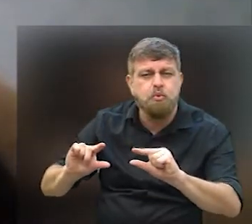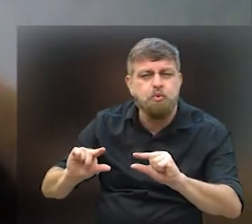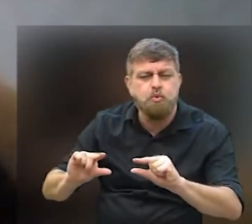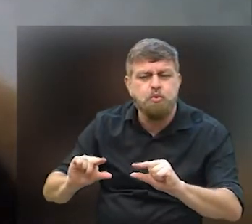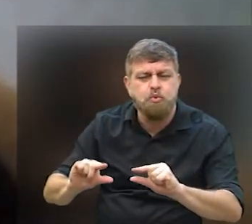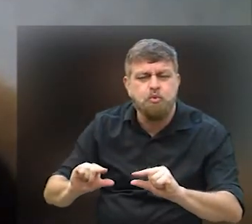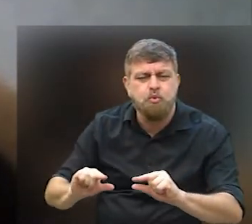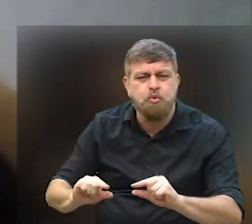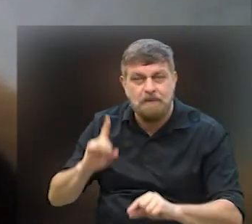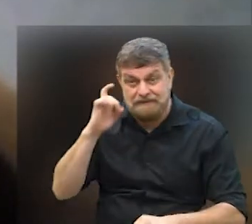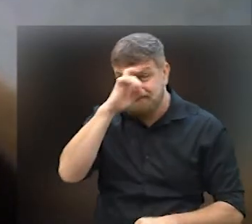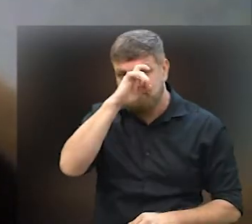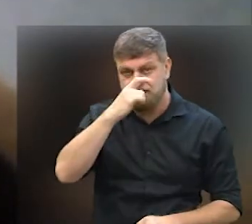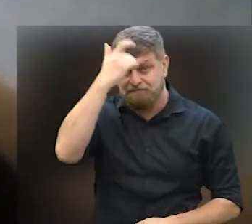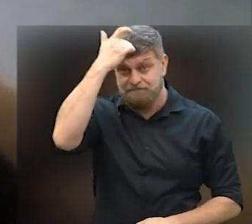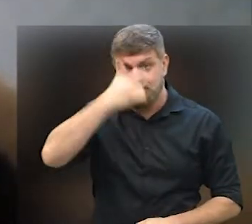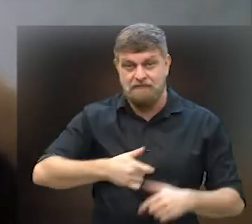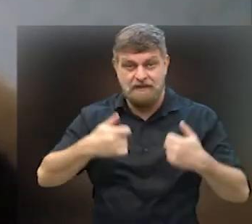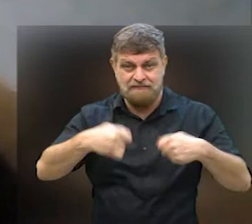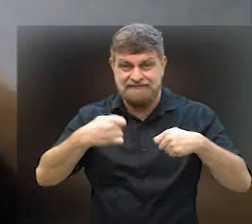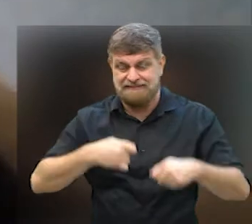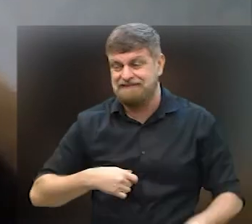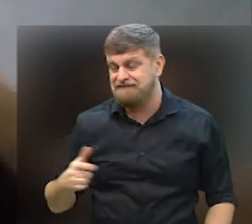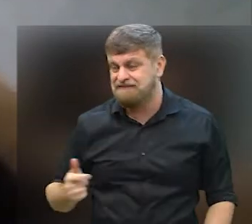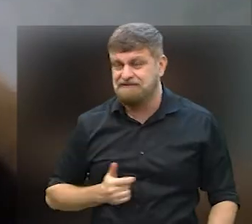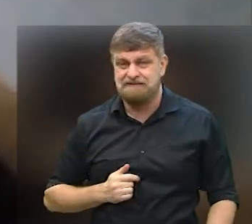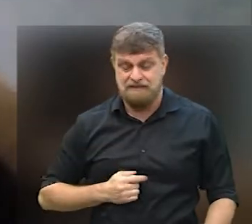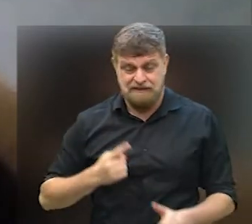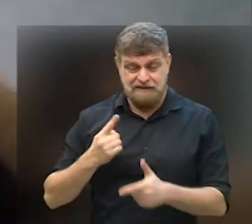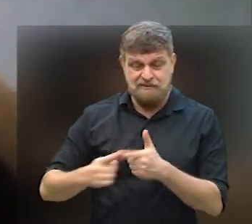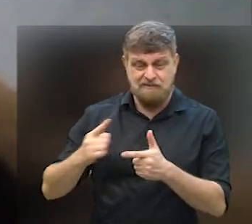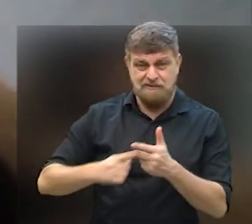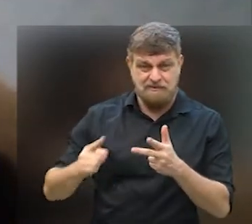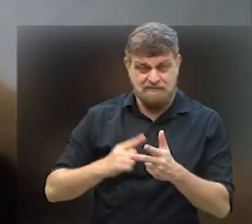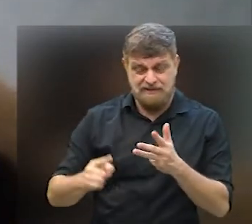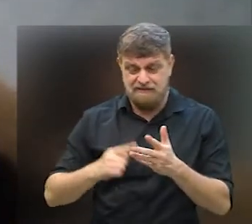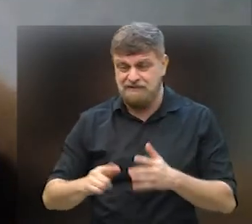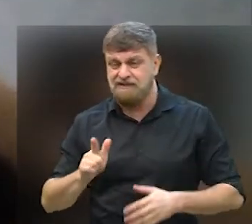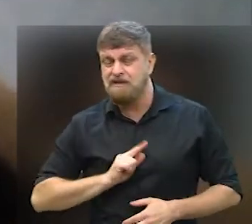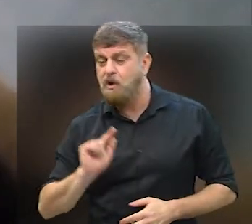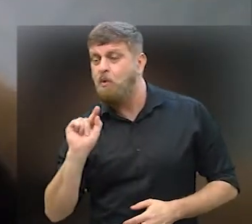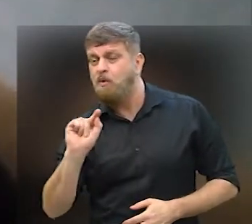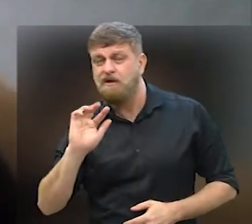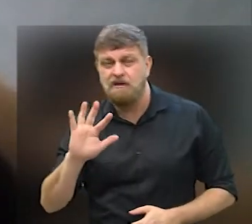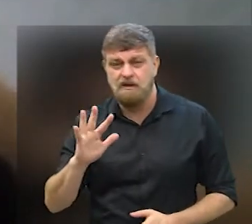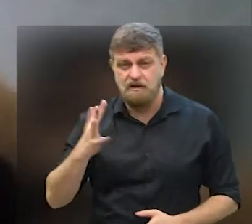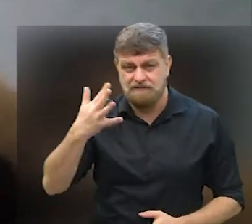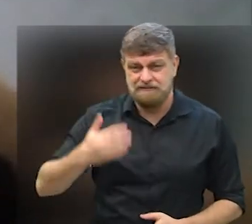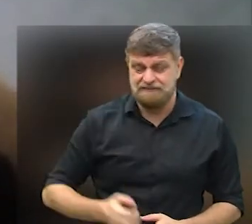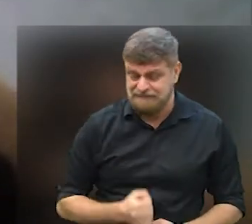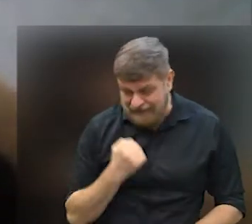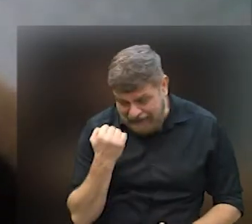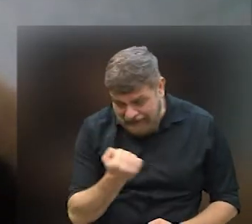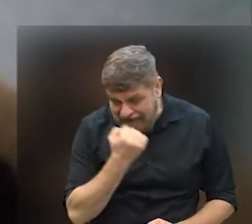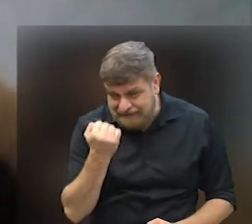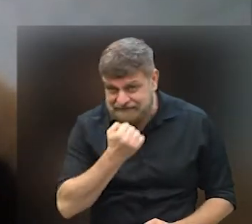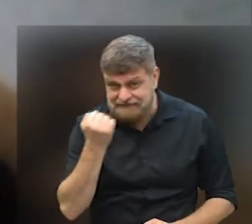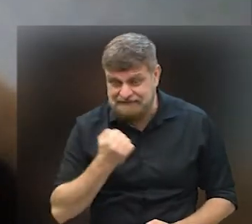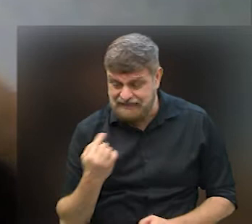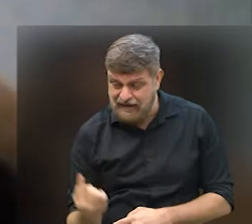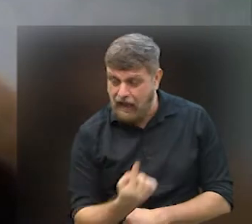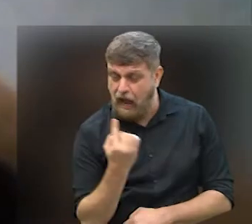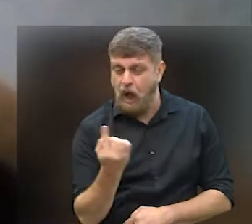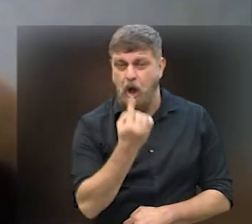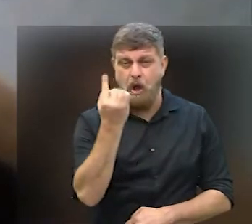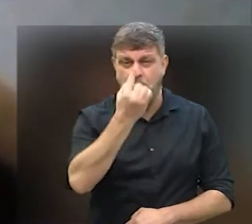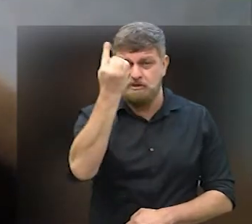vez mais. Tá. E, portanto, talvez teria aí um problema grave em se tratando de altitude, em